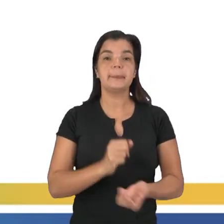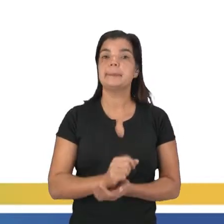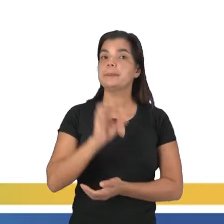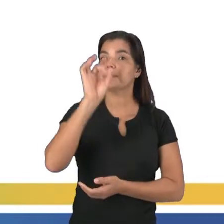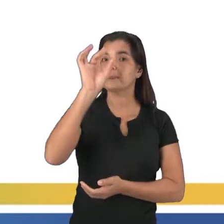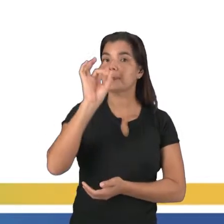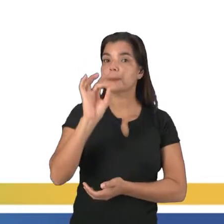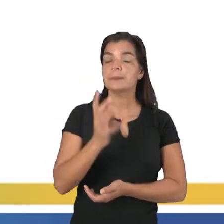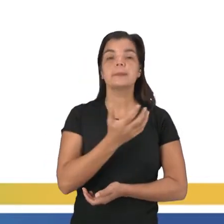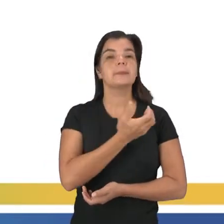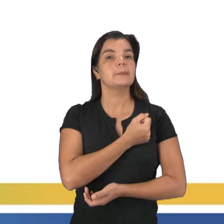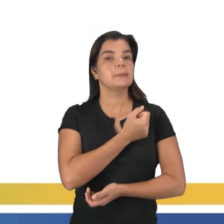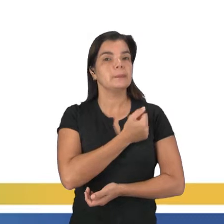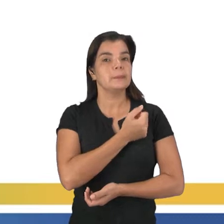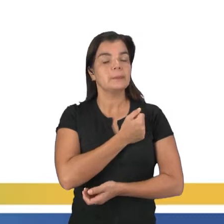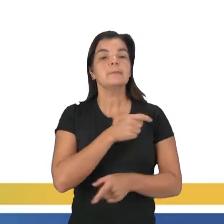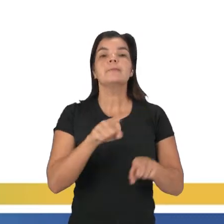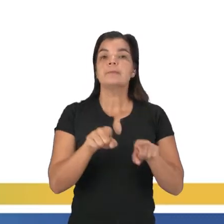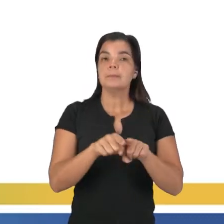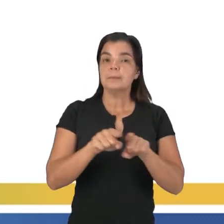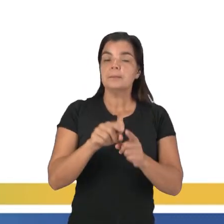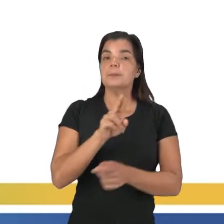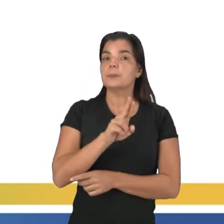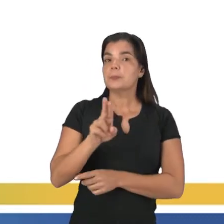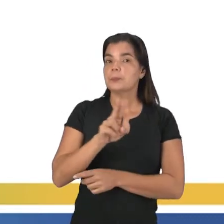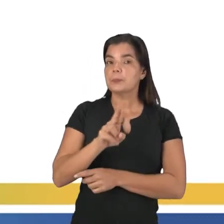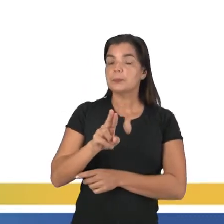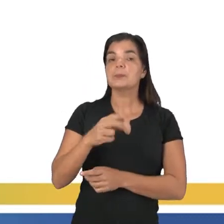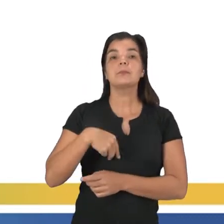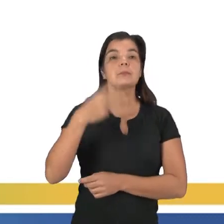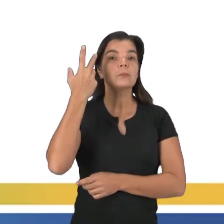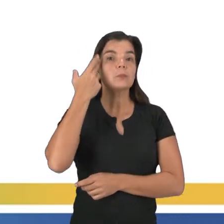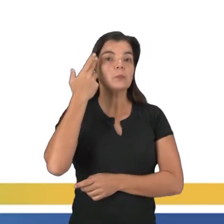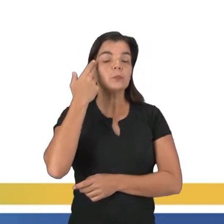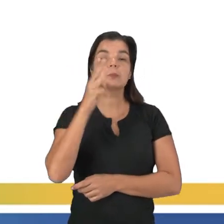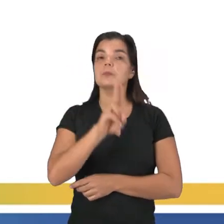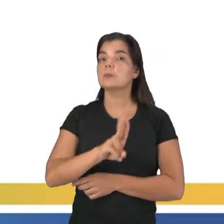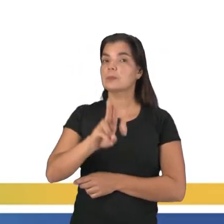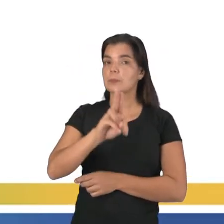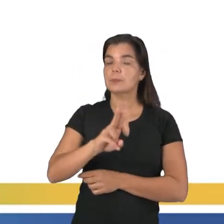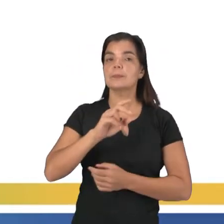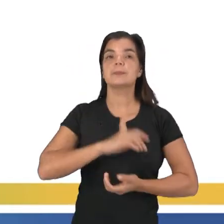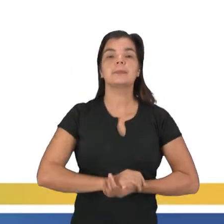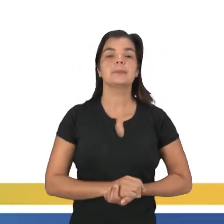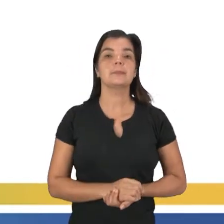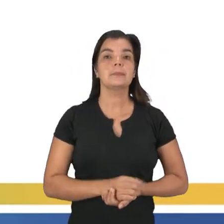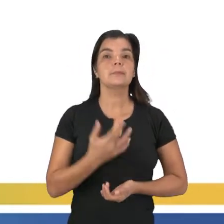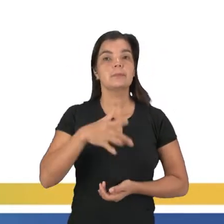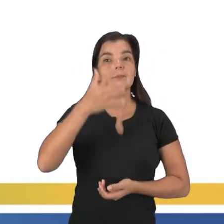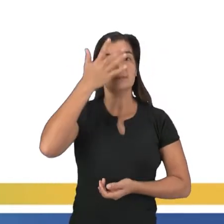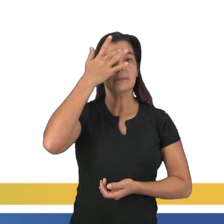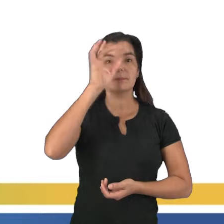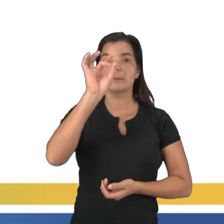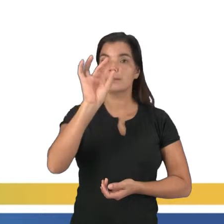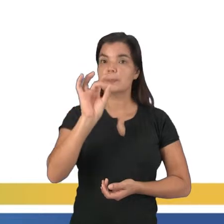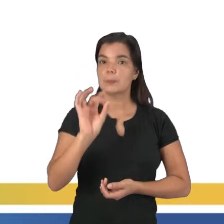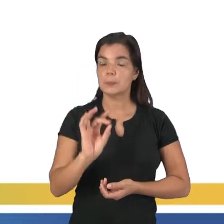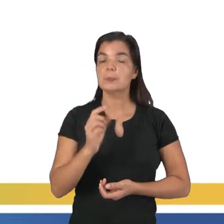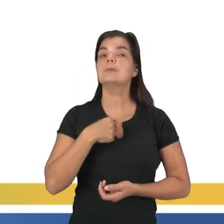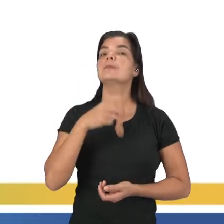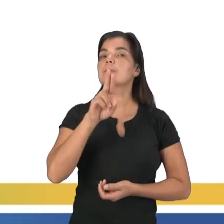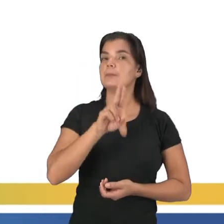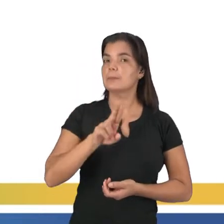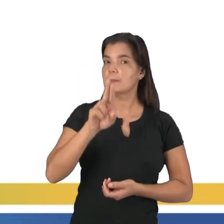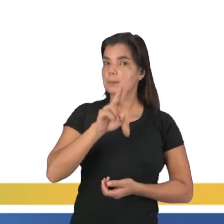para todo número que é decimal, essas são as nomenclaturas mais comuns que nós utilizamos, ok? Grava cada um deles que a gente